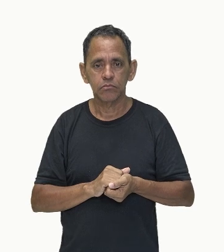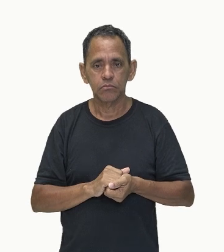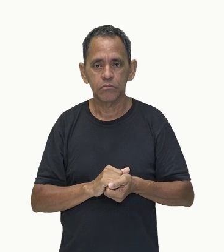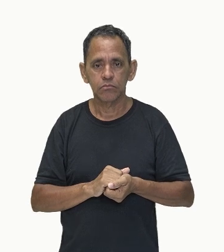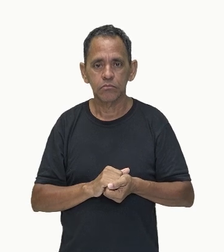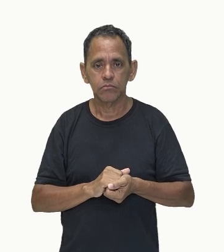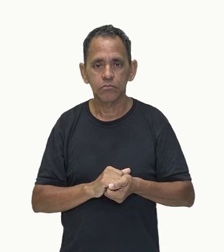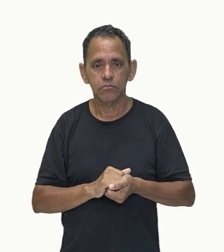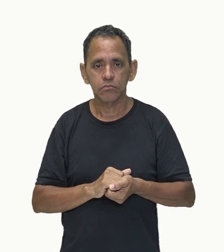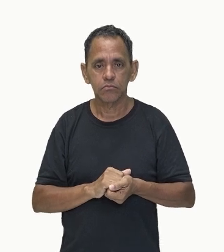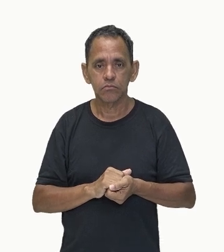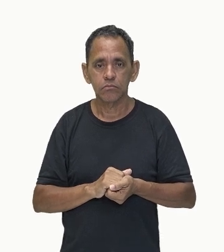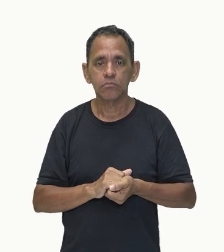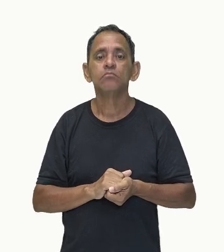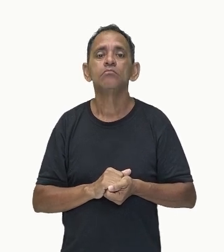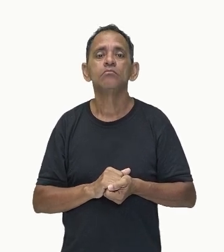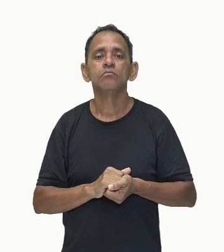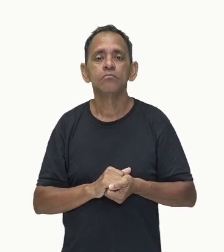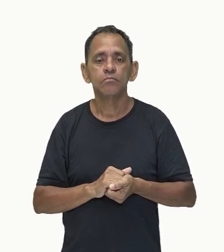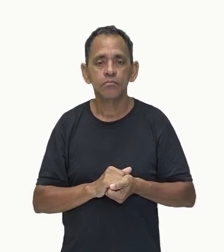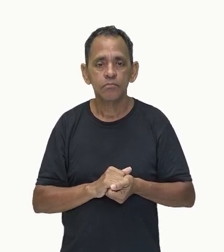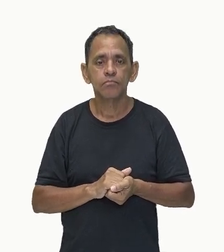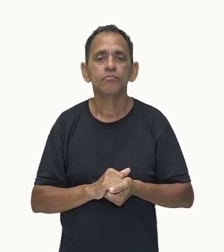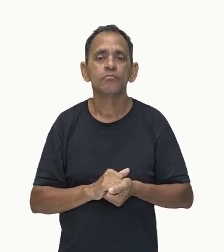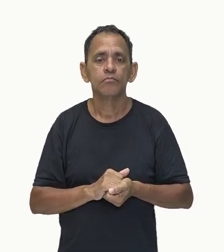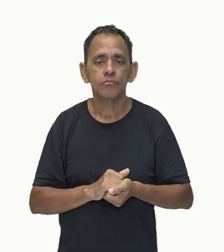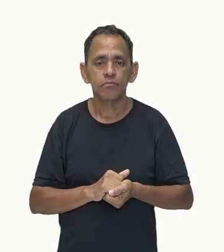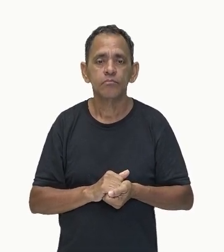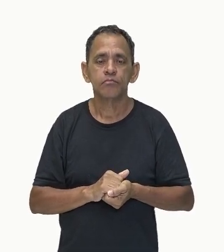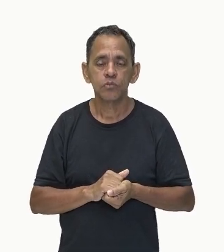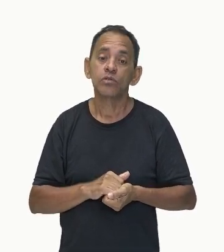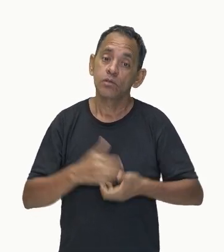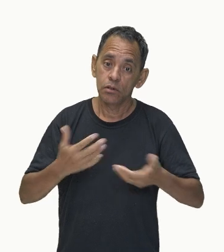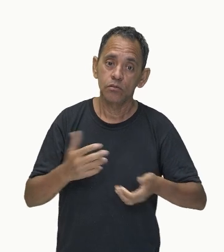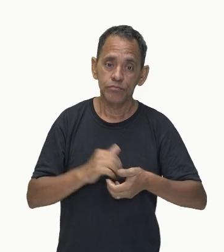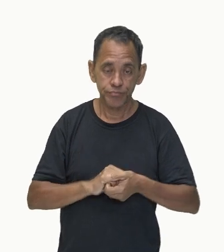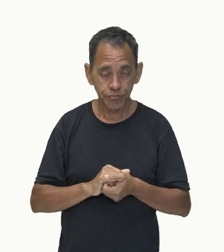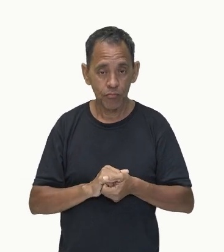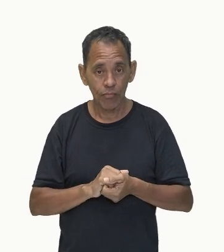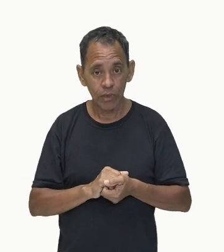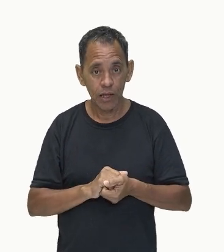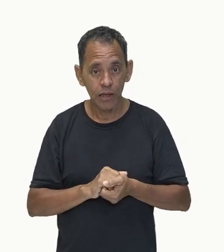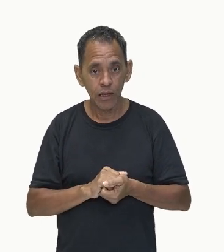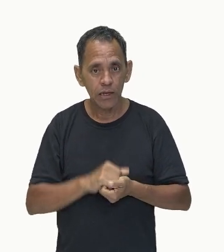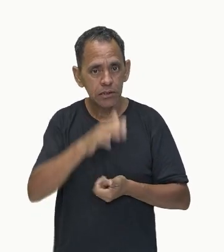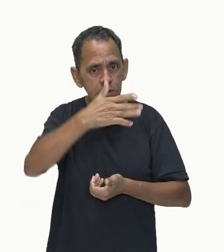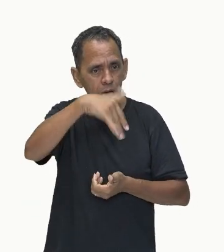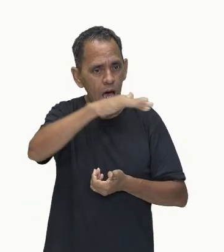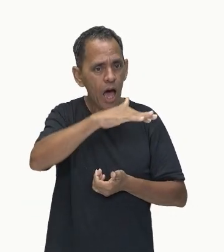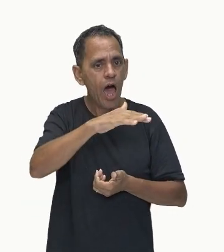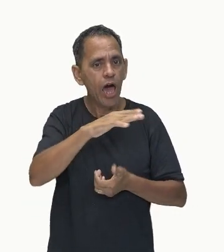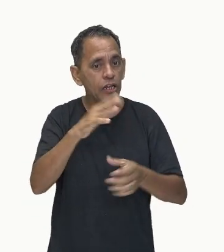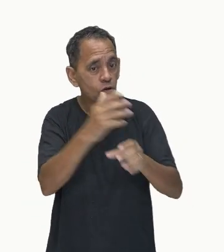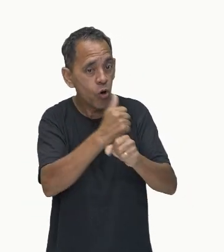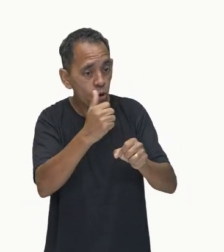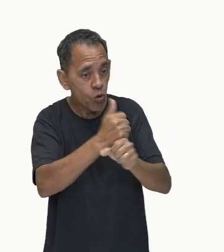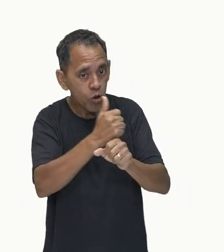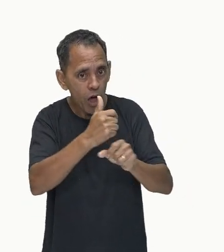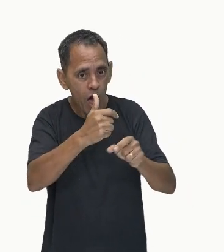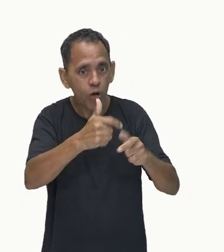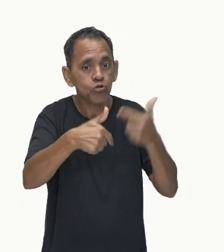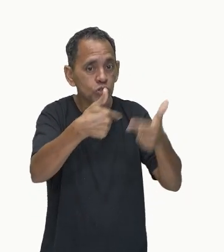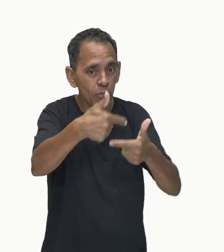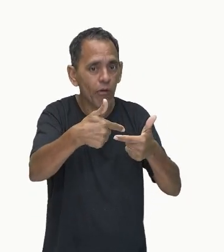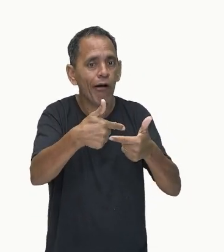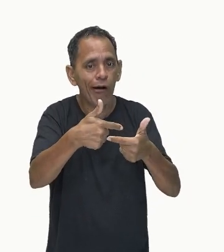também. Esse trabalho é um trabalho positivo, porque a região onde eu vou calcular o trabalho, ele está acima do